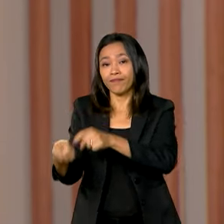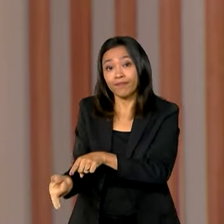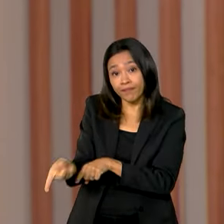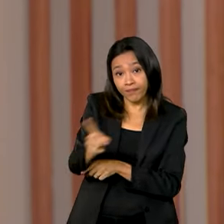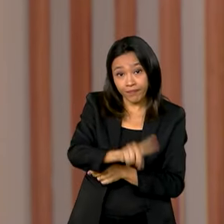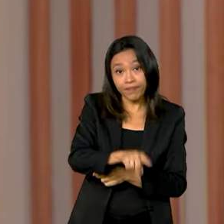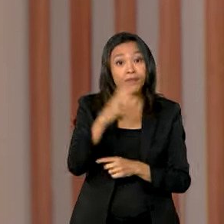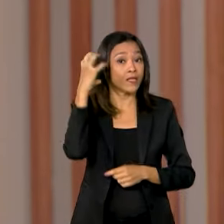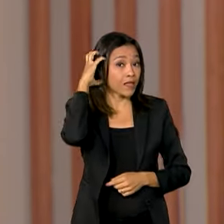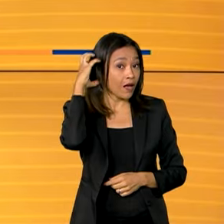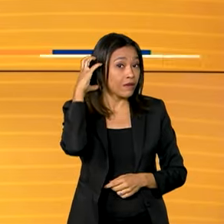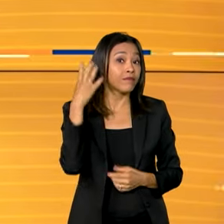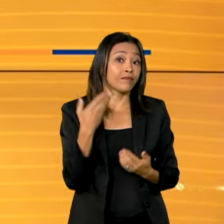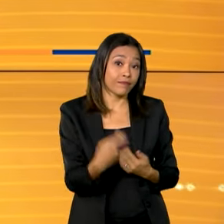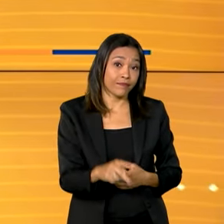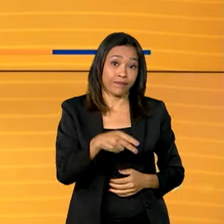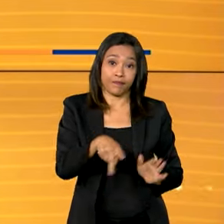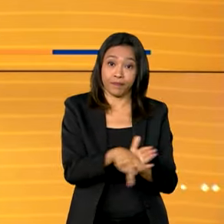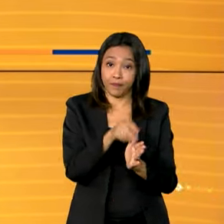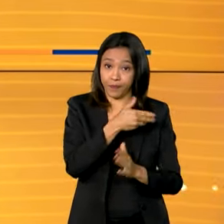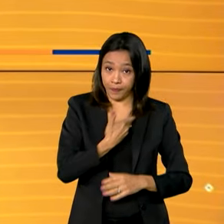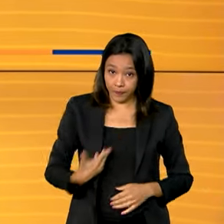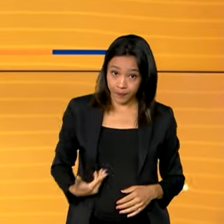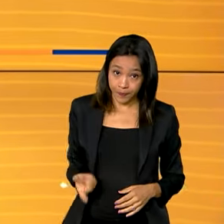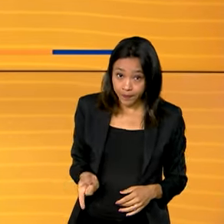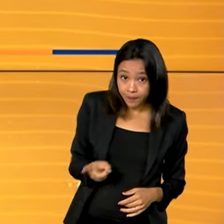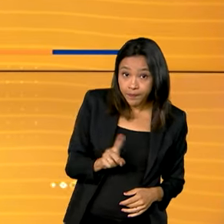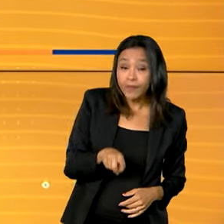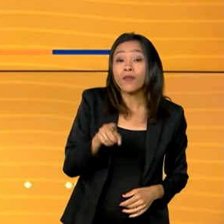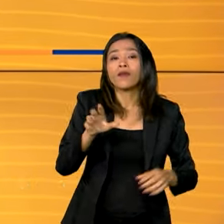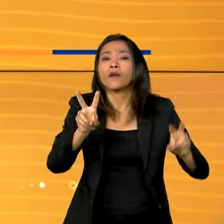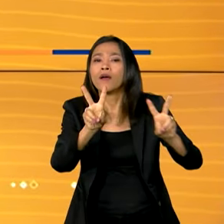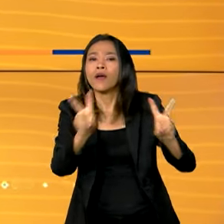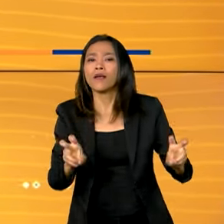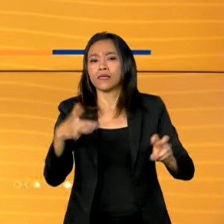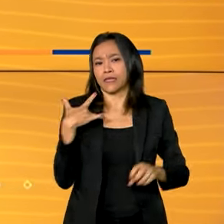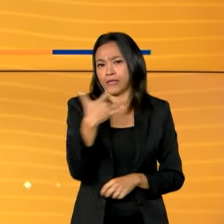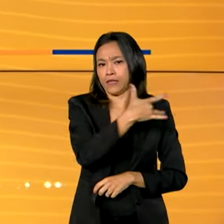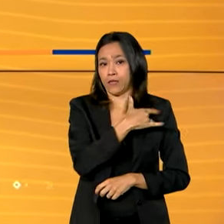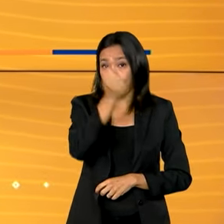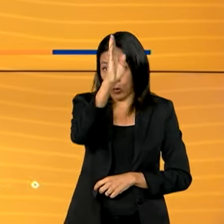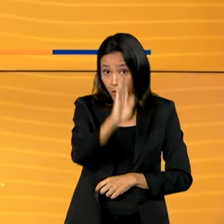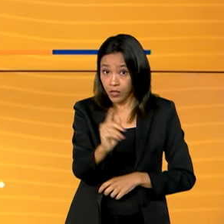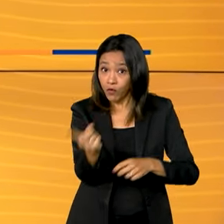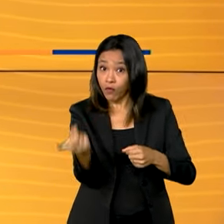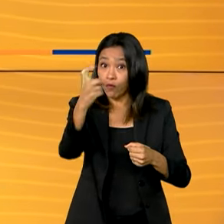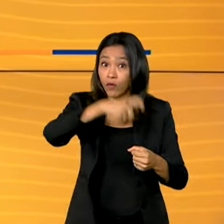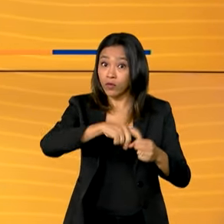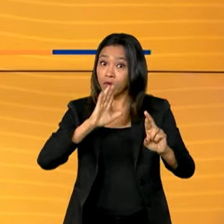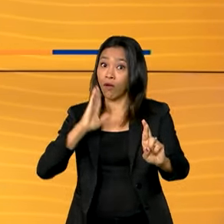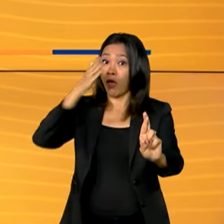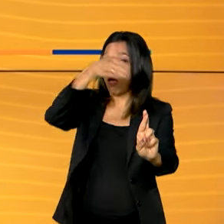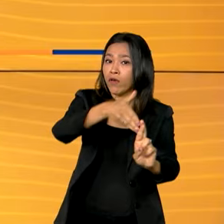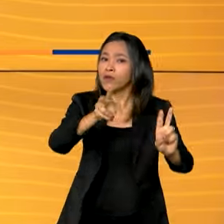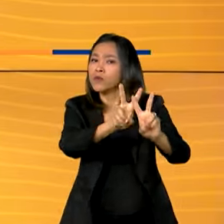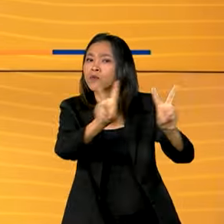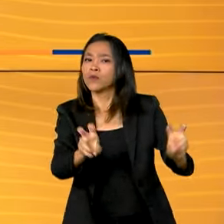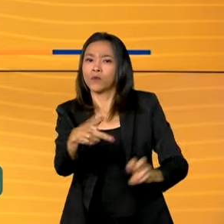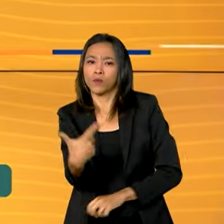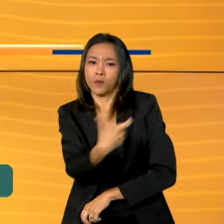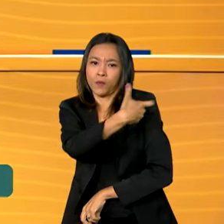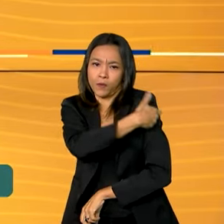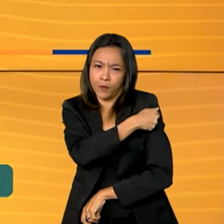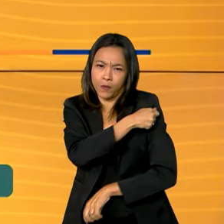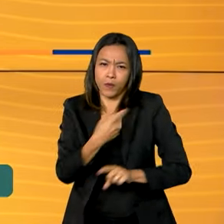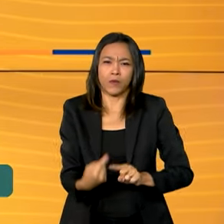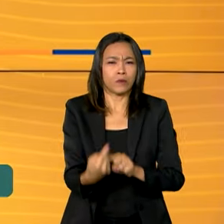pela Rádio Gov. E a gente começa falando de saúde. O Brasil voltou a ser referência em vacinação. Depois